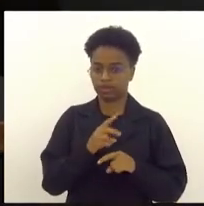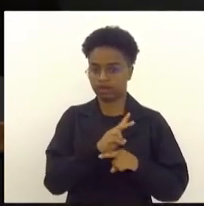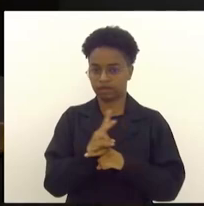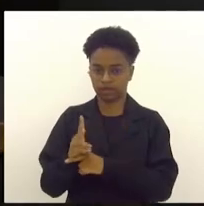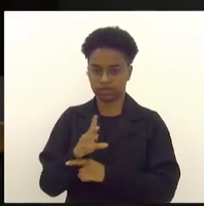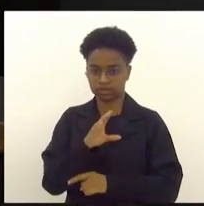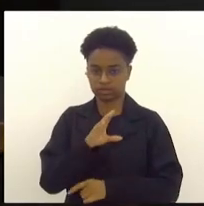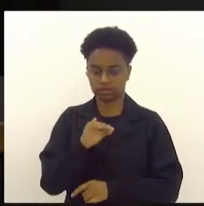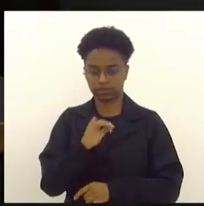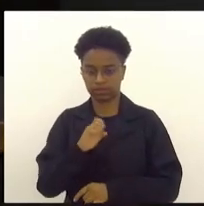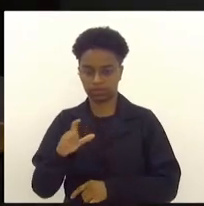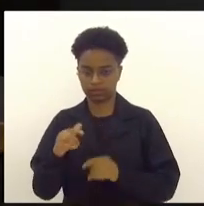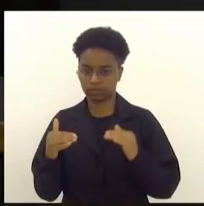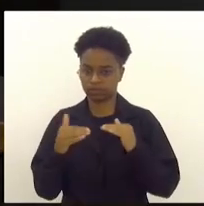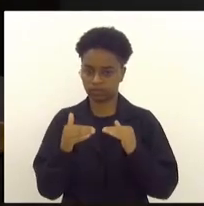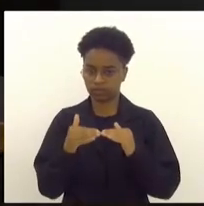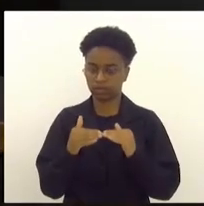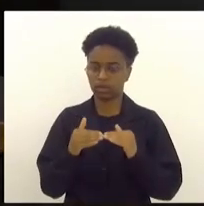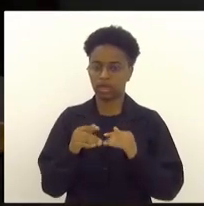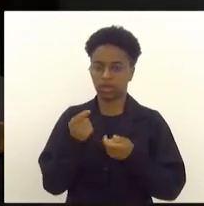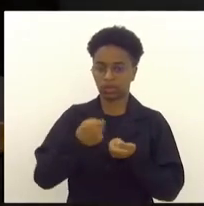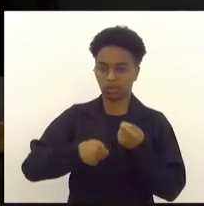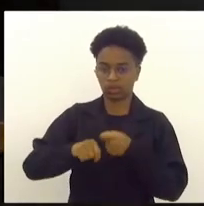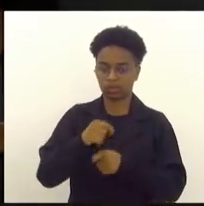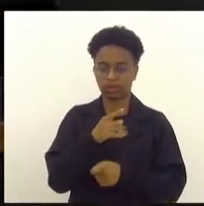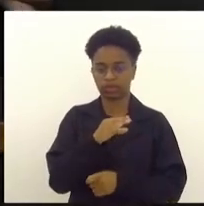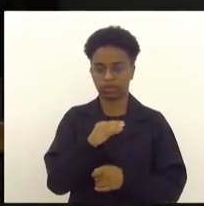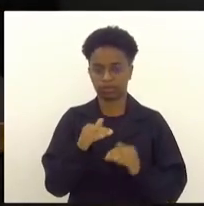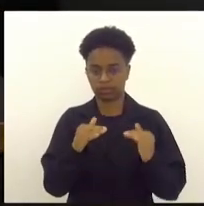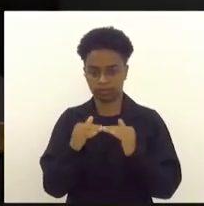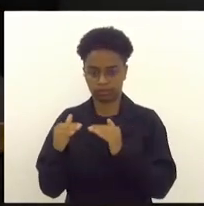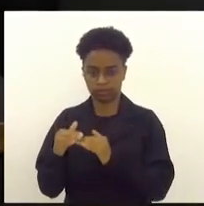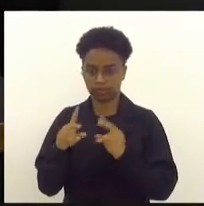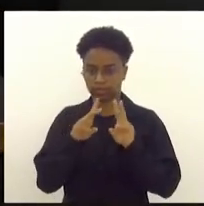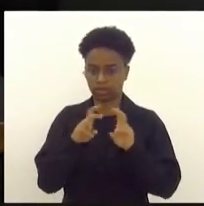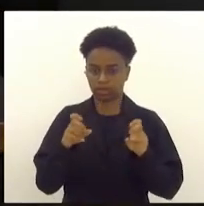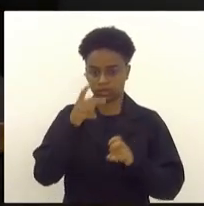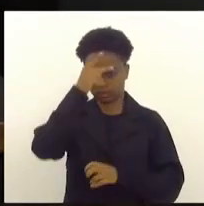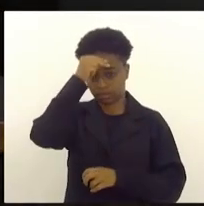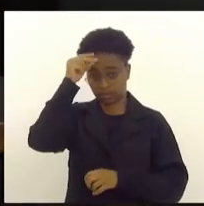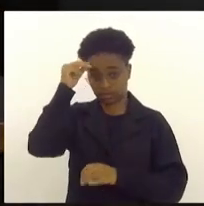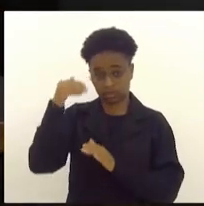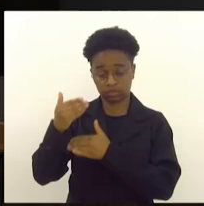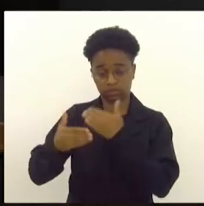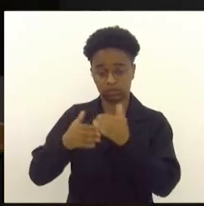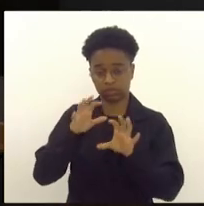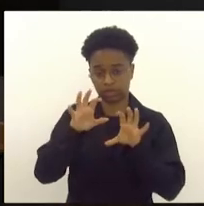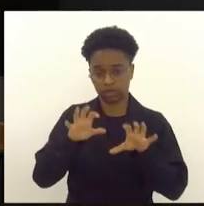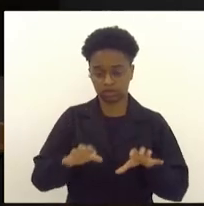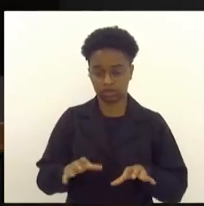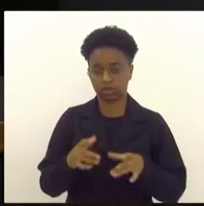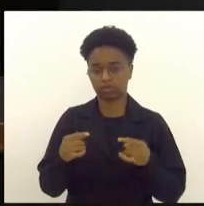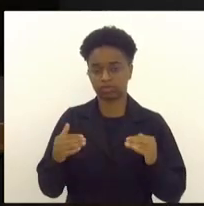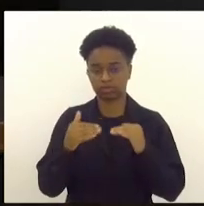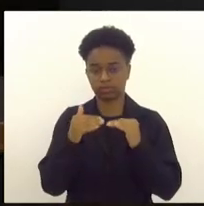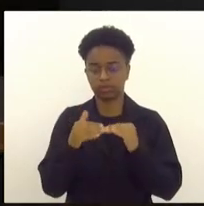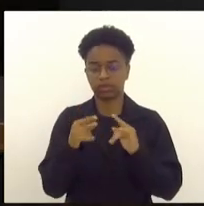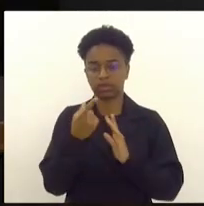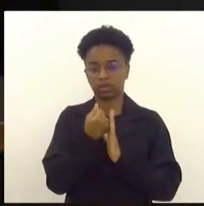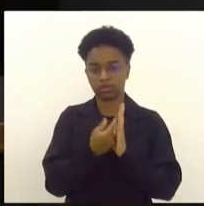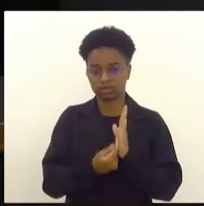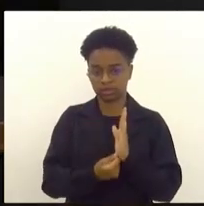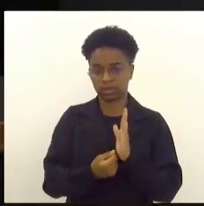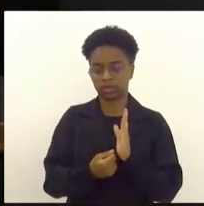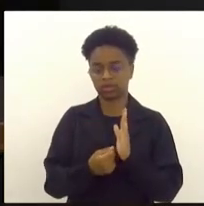de Economia Indústria e Comércio favorável de assuntos municipais de desenvolvimento Regional favorável e de orçamento